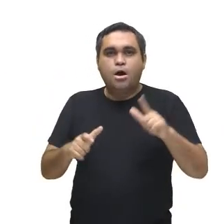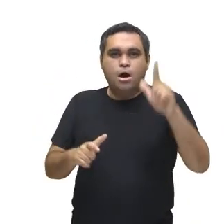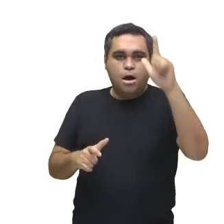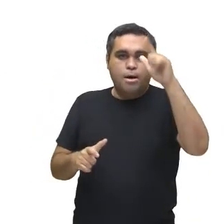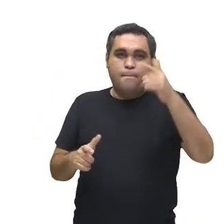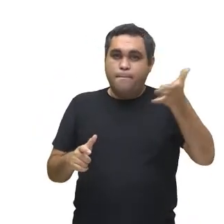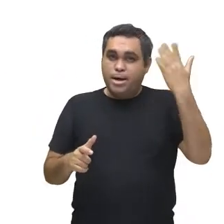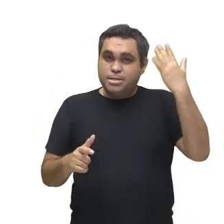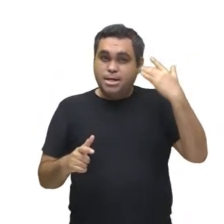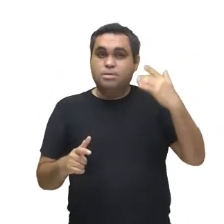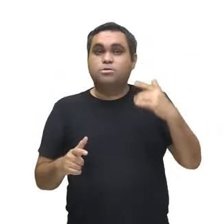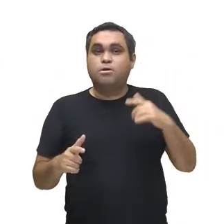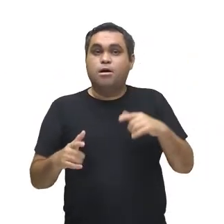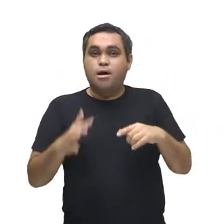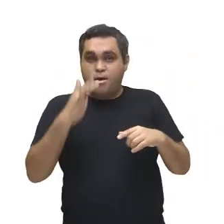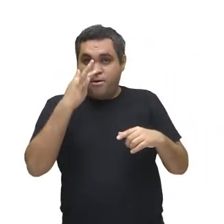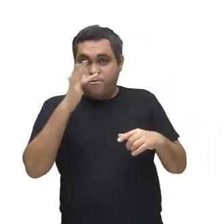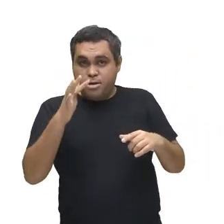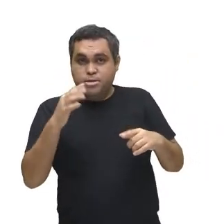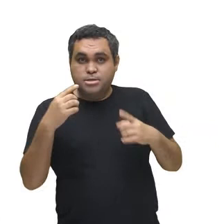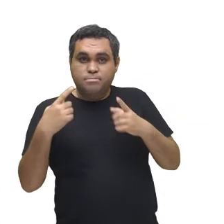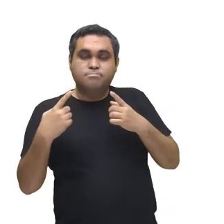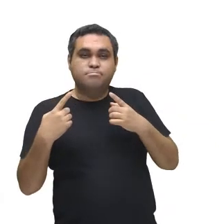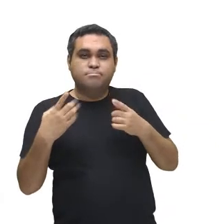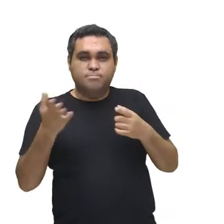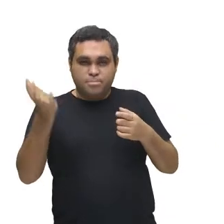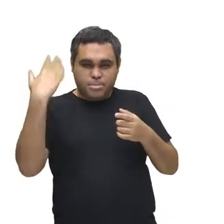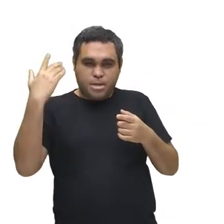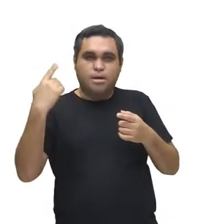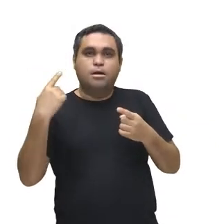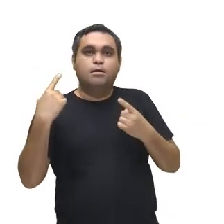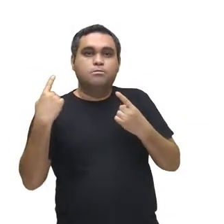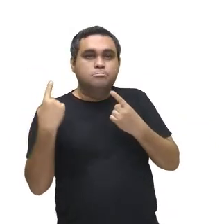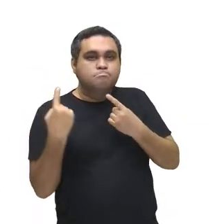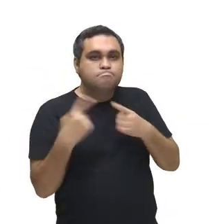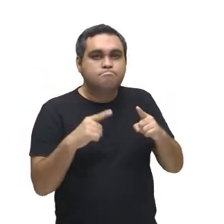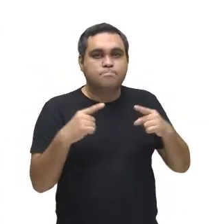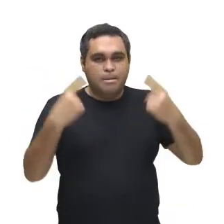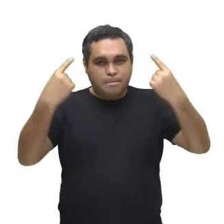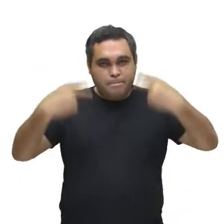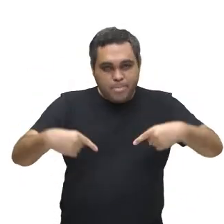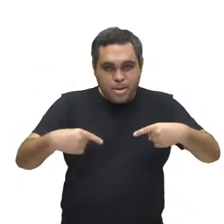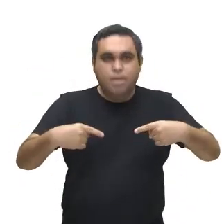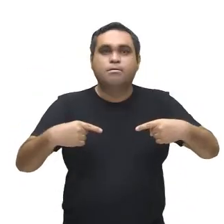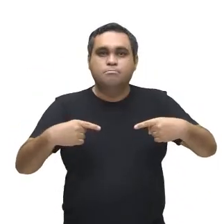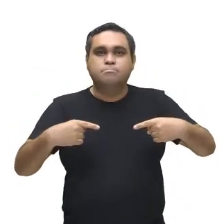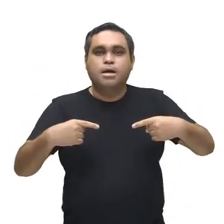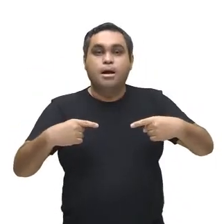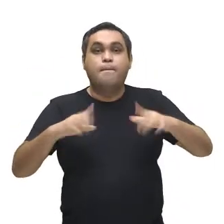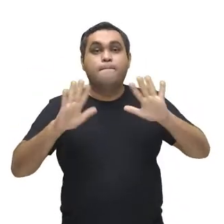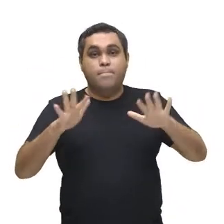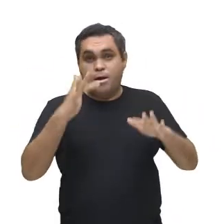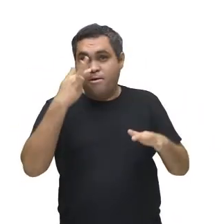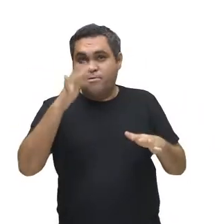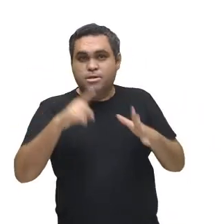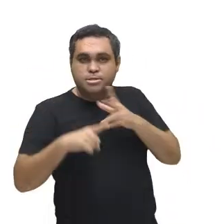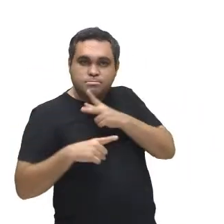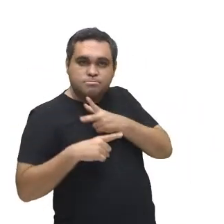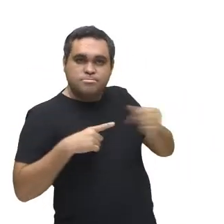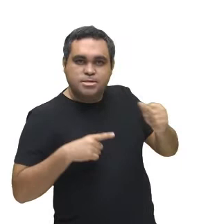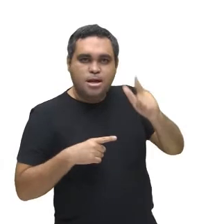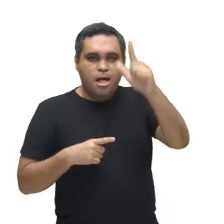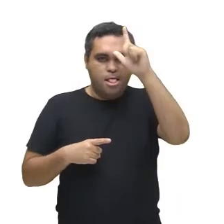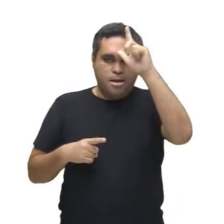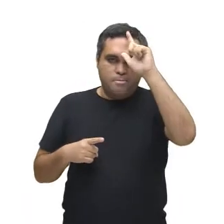e França? Basicamente porque lá em meados do século XIX houve uma guerra entre a França e